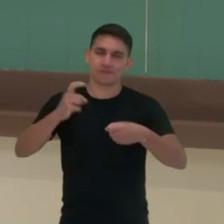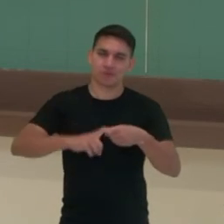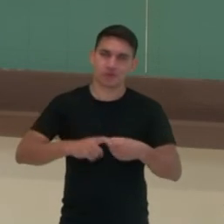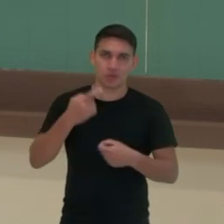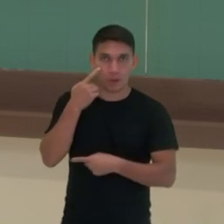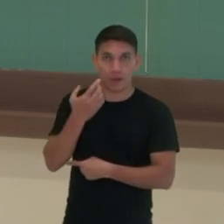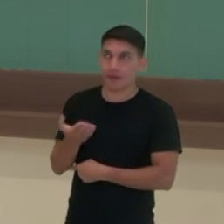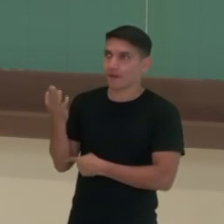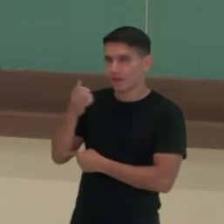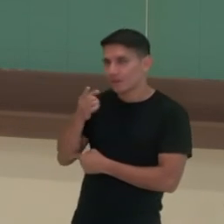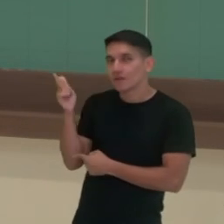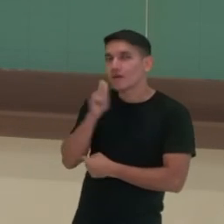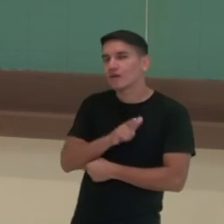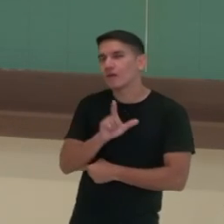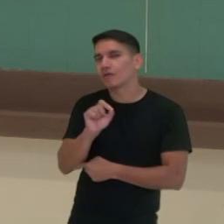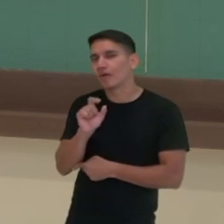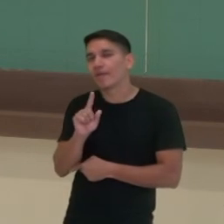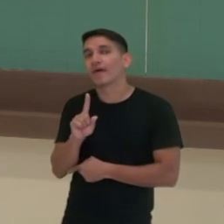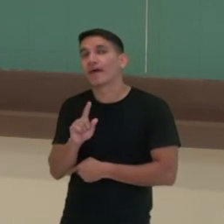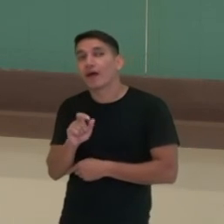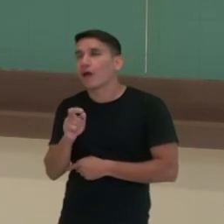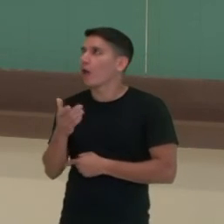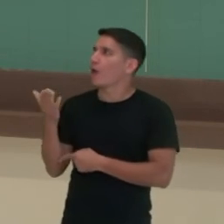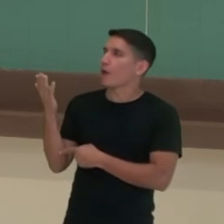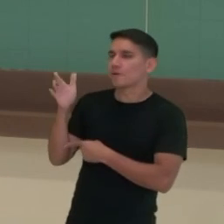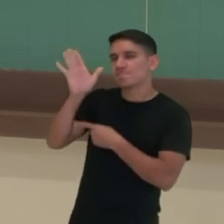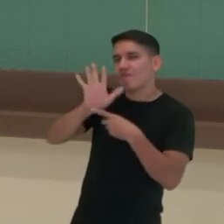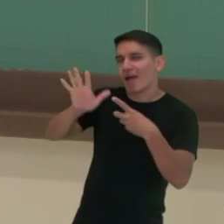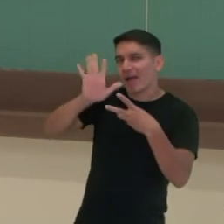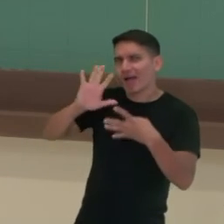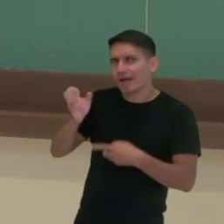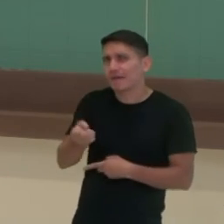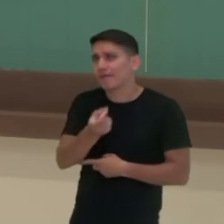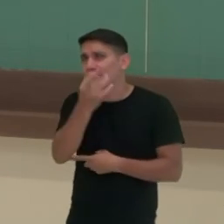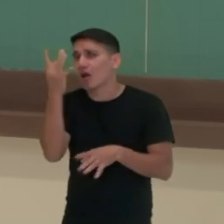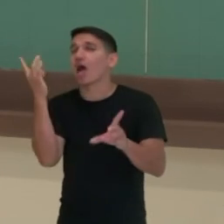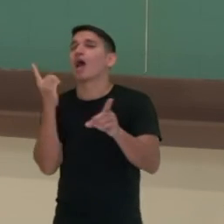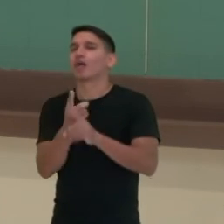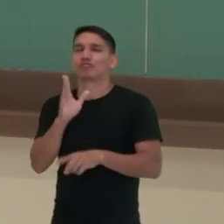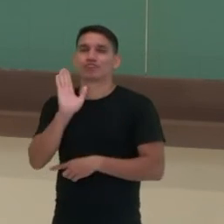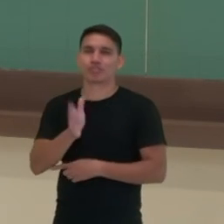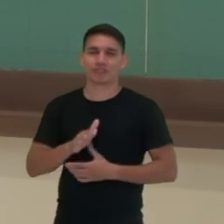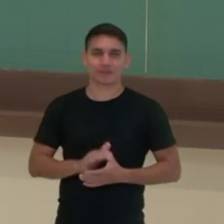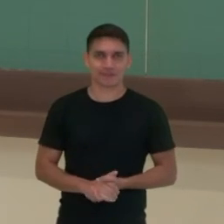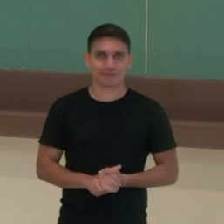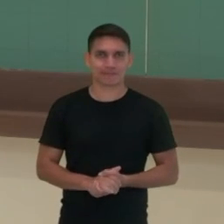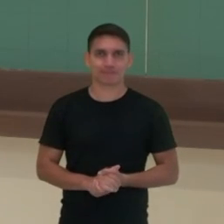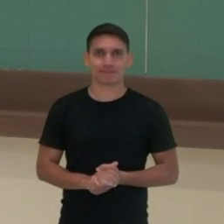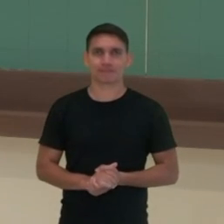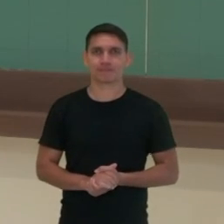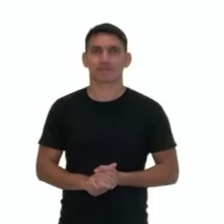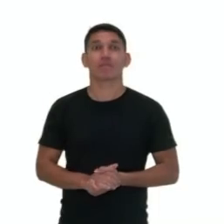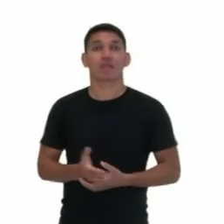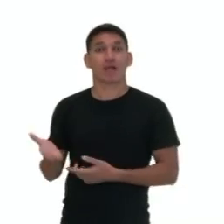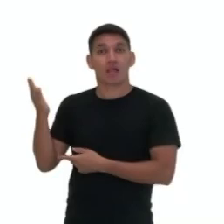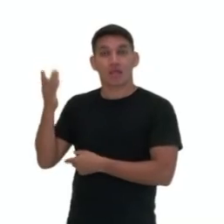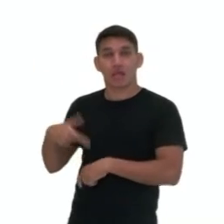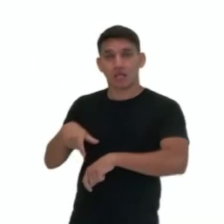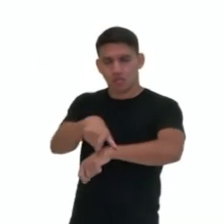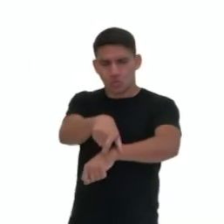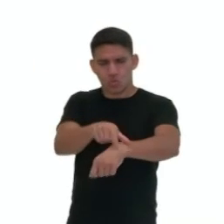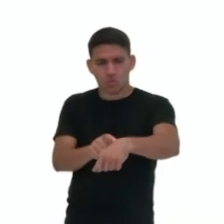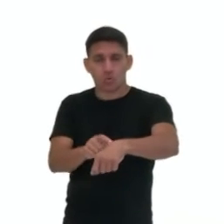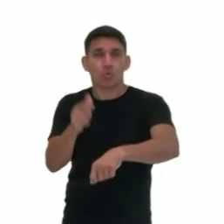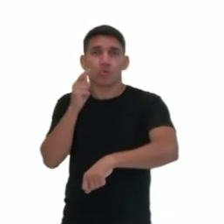retornamos. E aí, conseguiram identificar? Só que na imagem a gente já consegue identificar alguns, né? Então, esses watts, né,